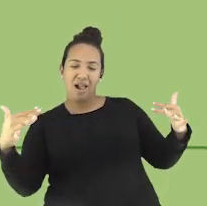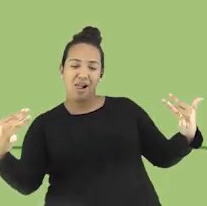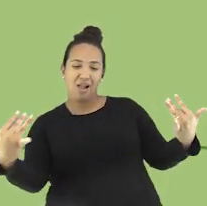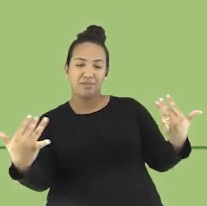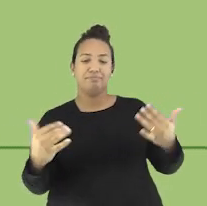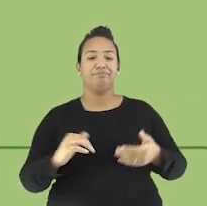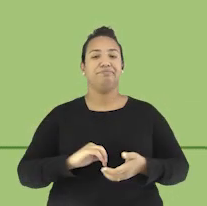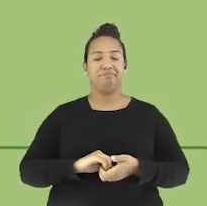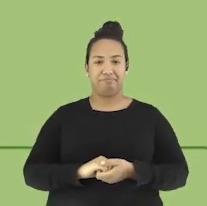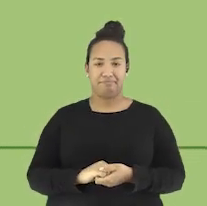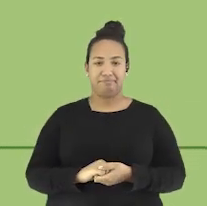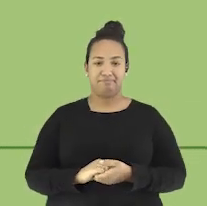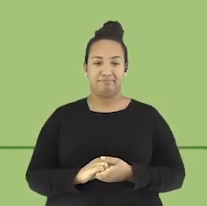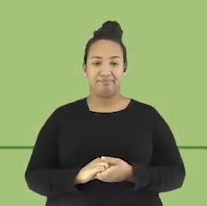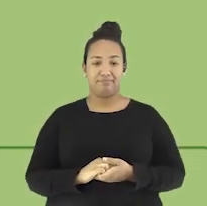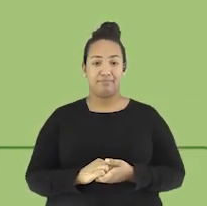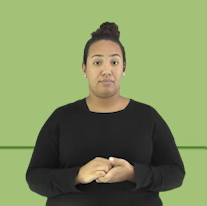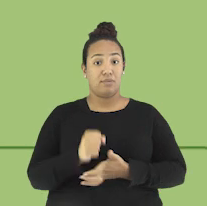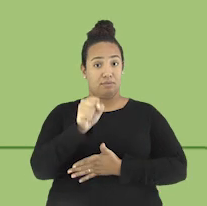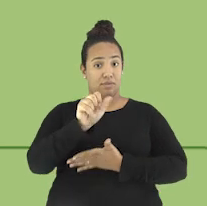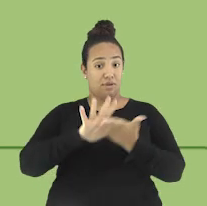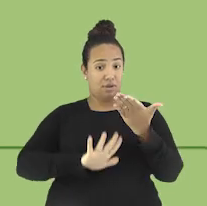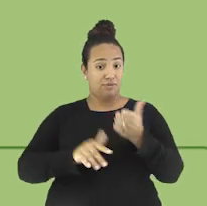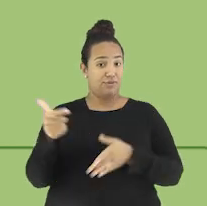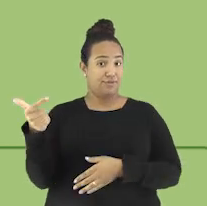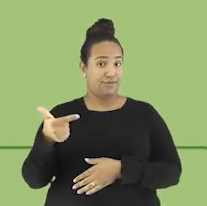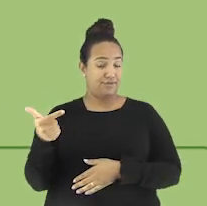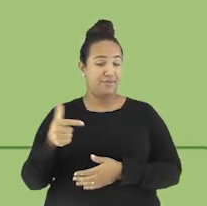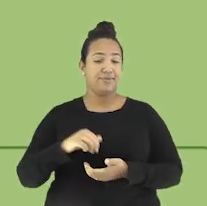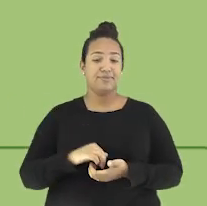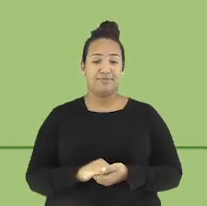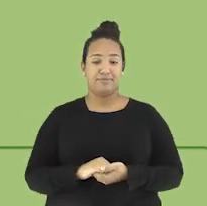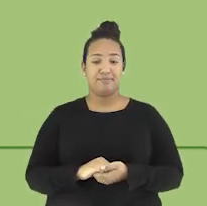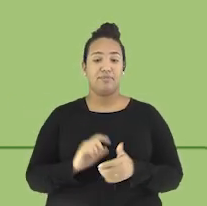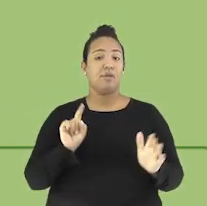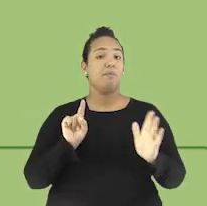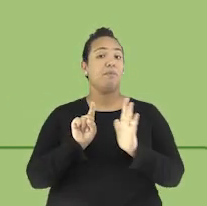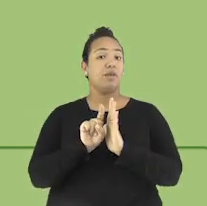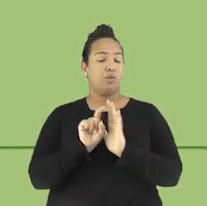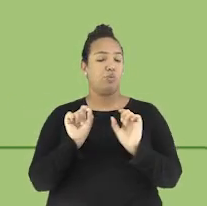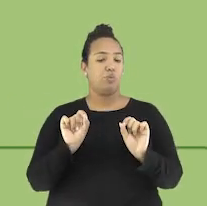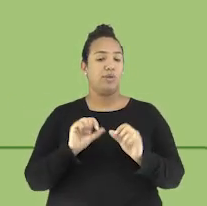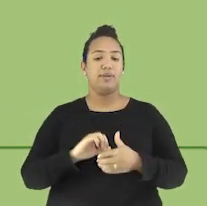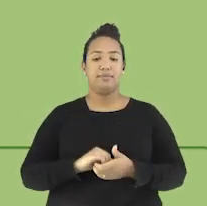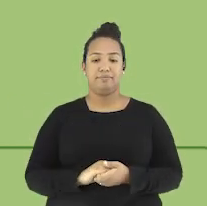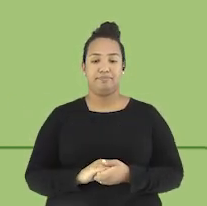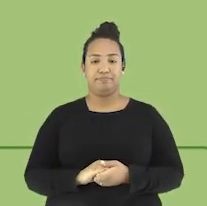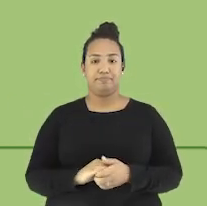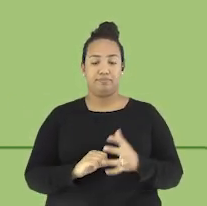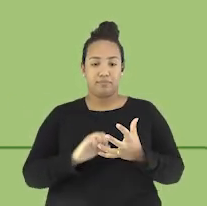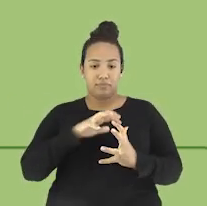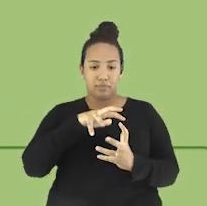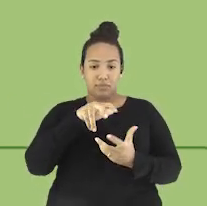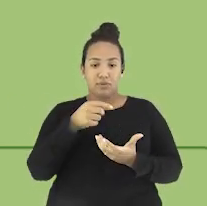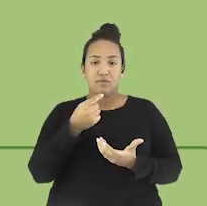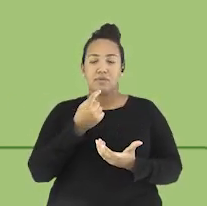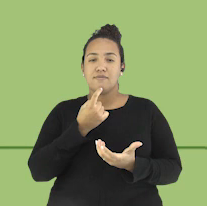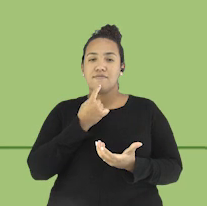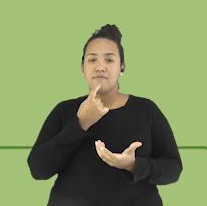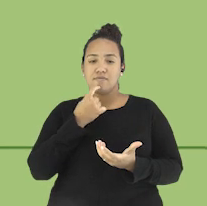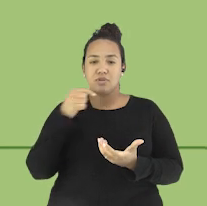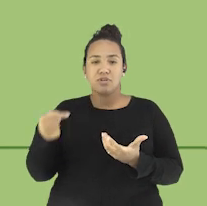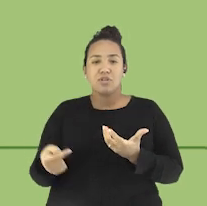país. Agora, a atividade 2, que a pergunta é: a Antártica pertence a